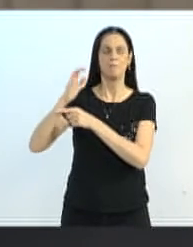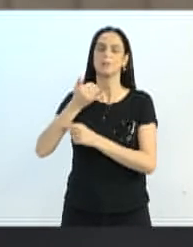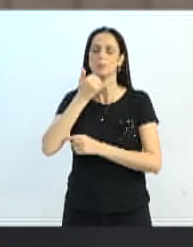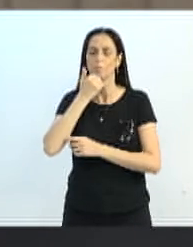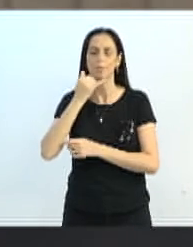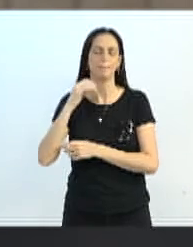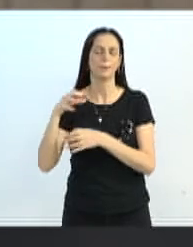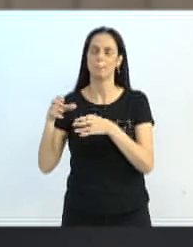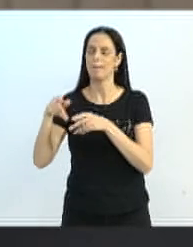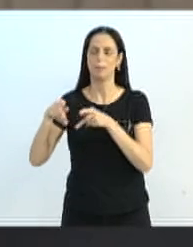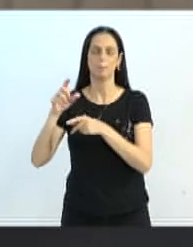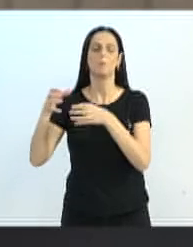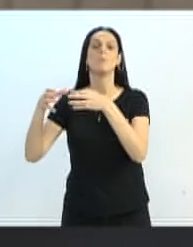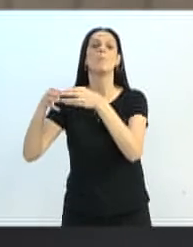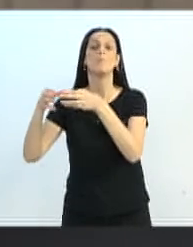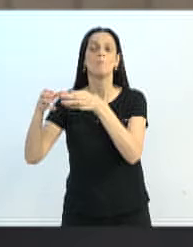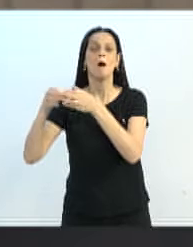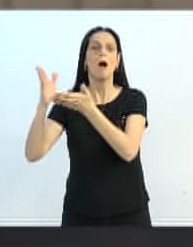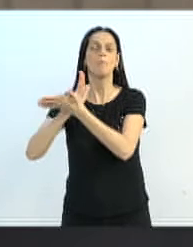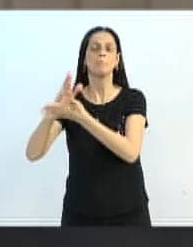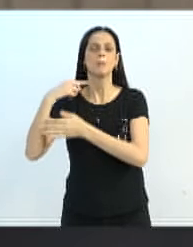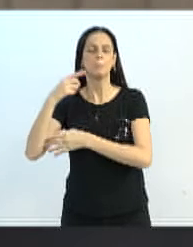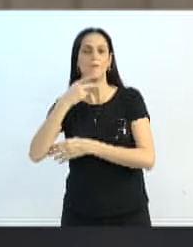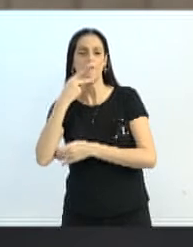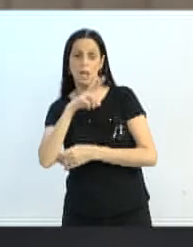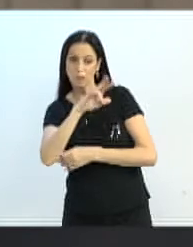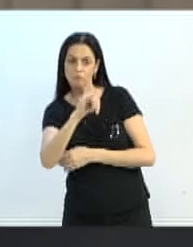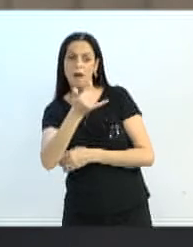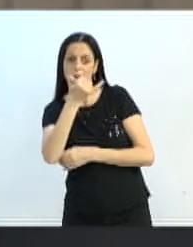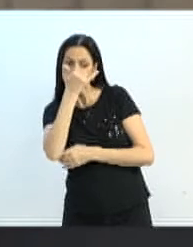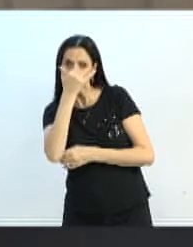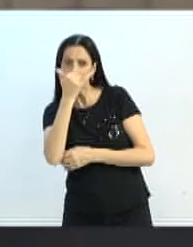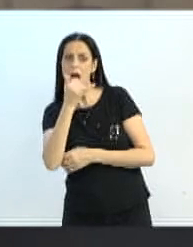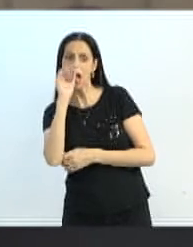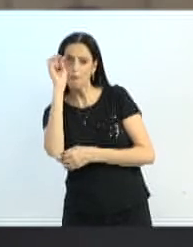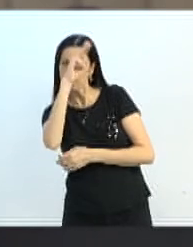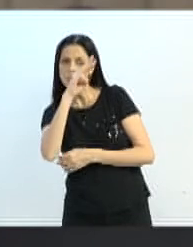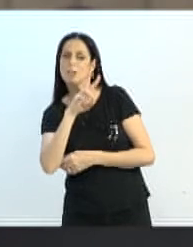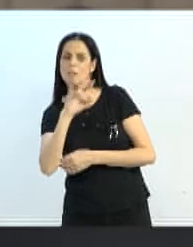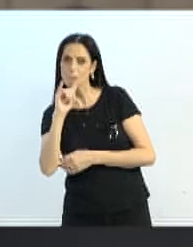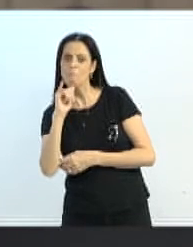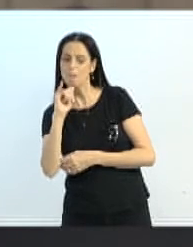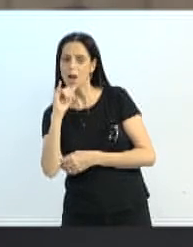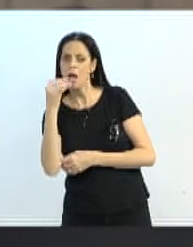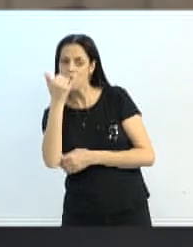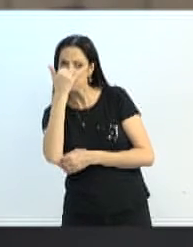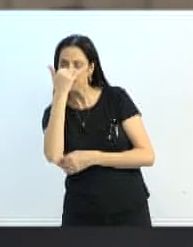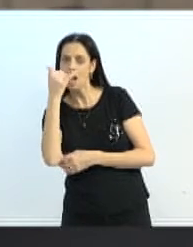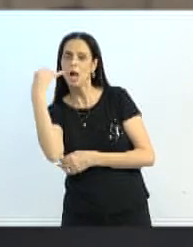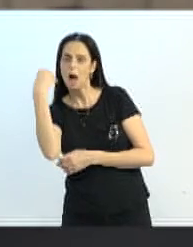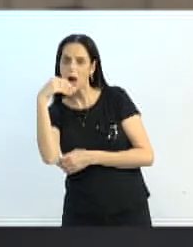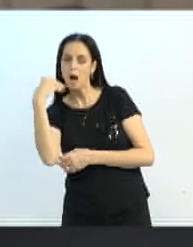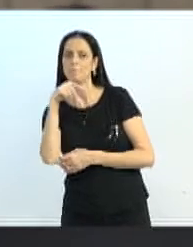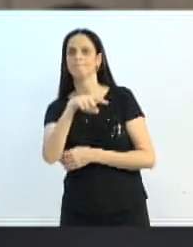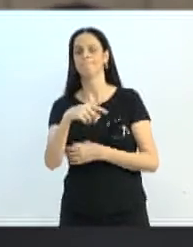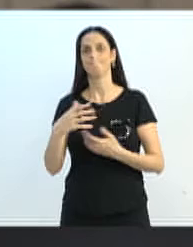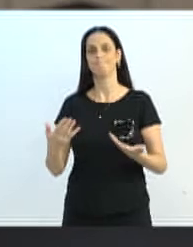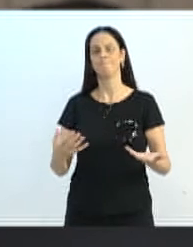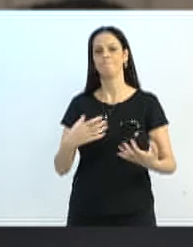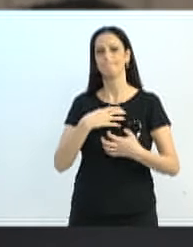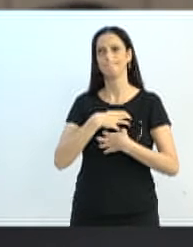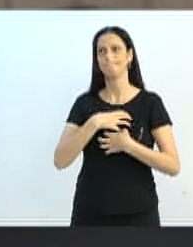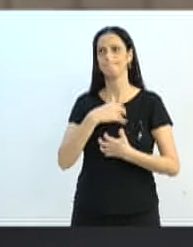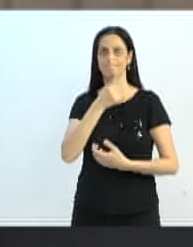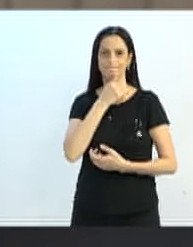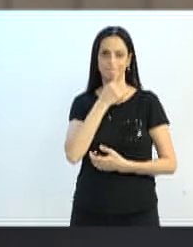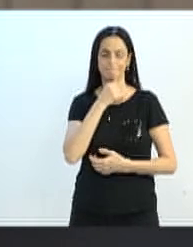pelo Congresso Nacional, alguns deputados, alguns senadores, e por alguns ministros do STF. Infelizmente, no